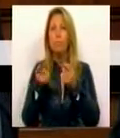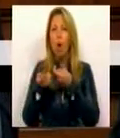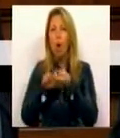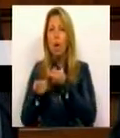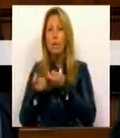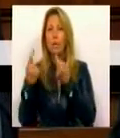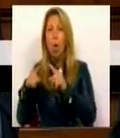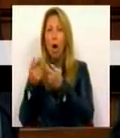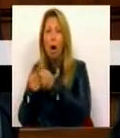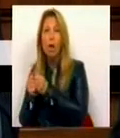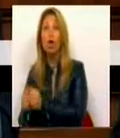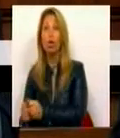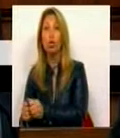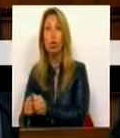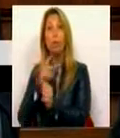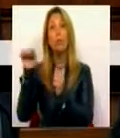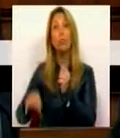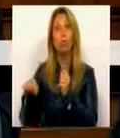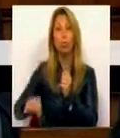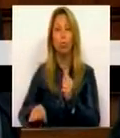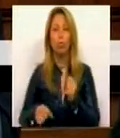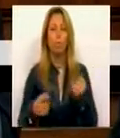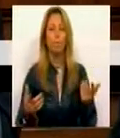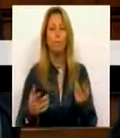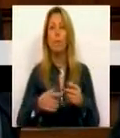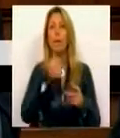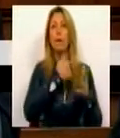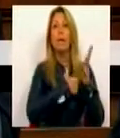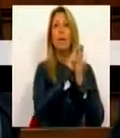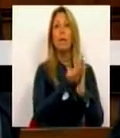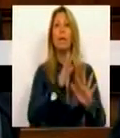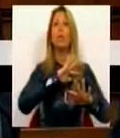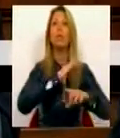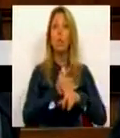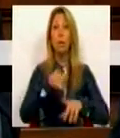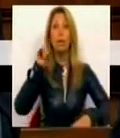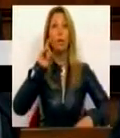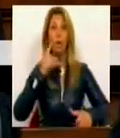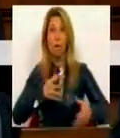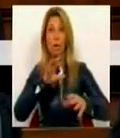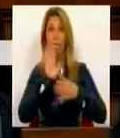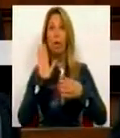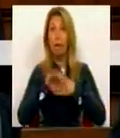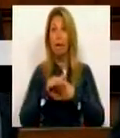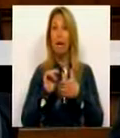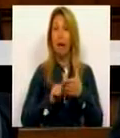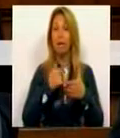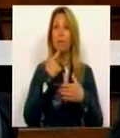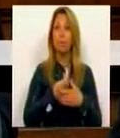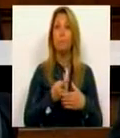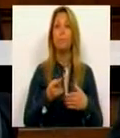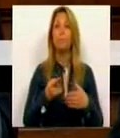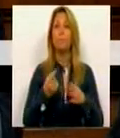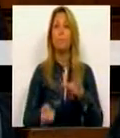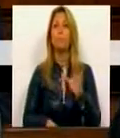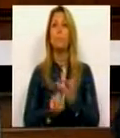justamente do Sul. Entre outras medidas que foram defendidas nessa carta, a criação de